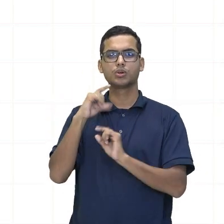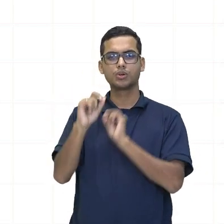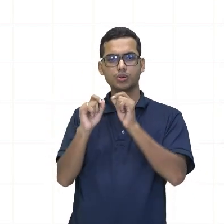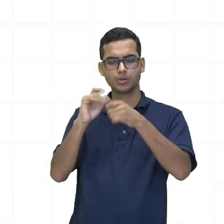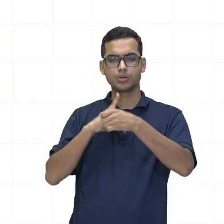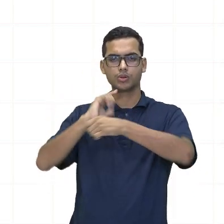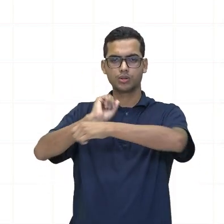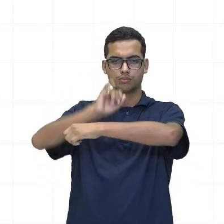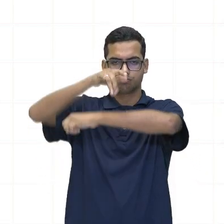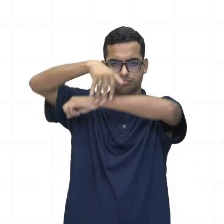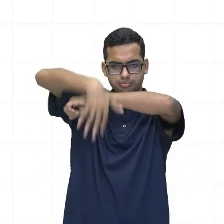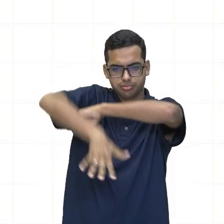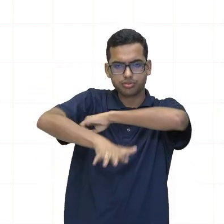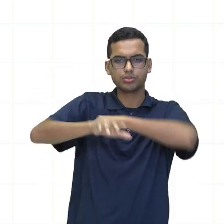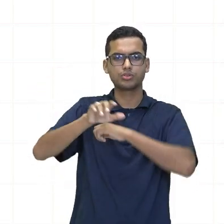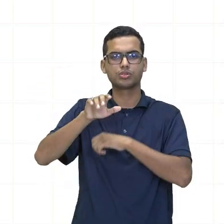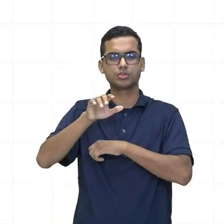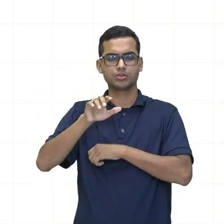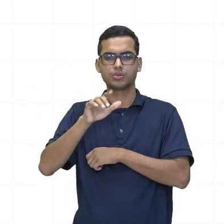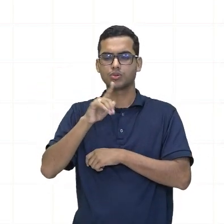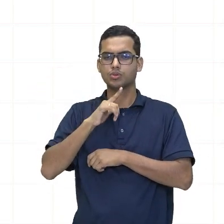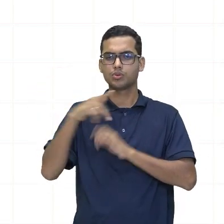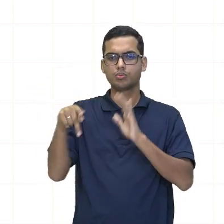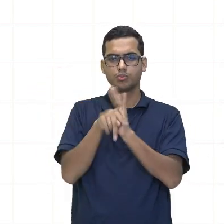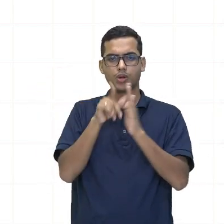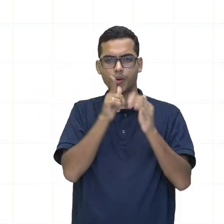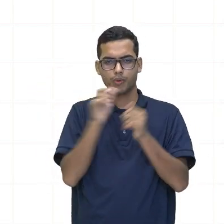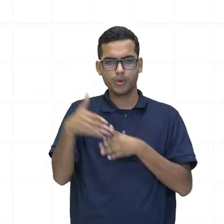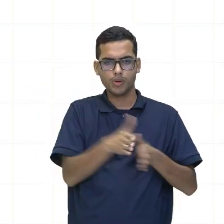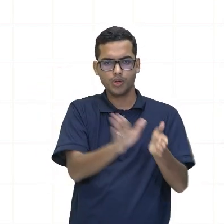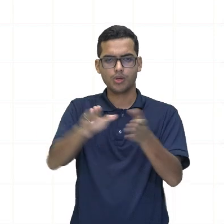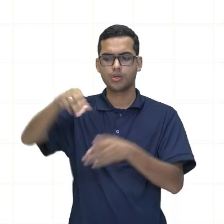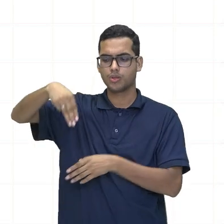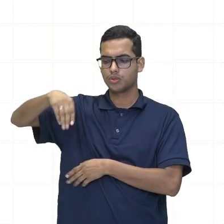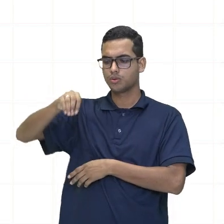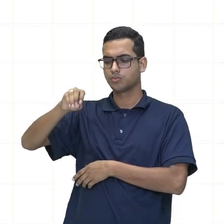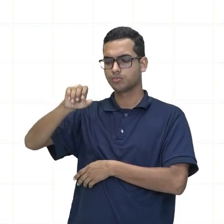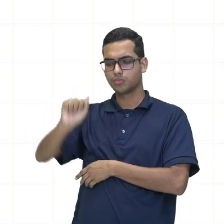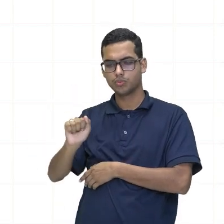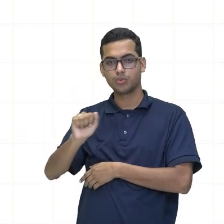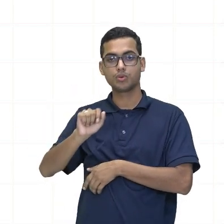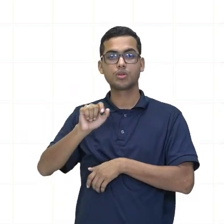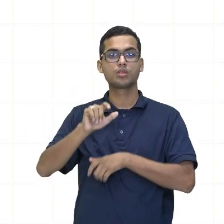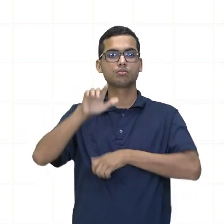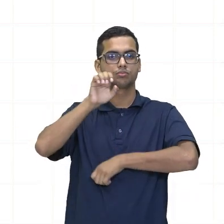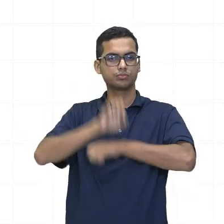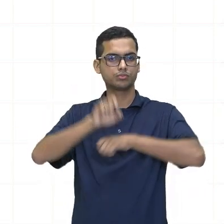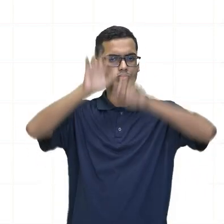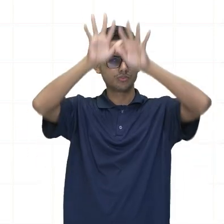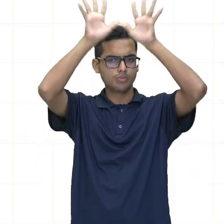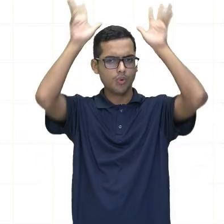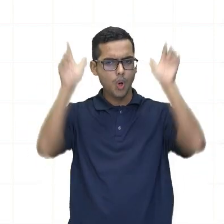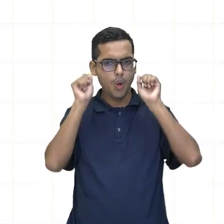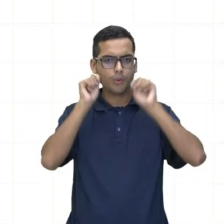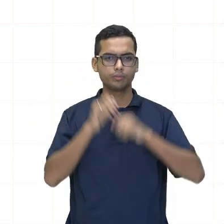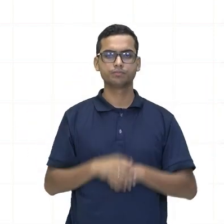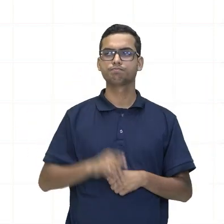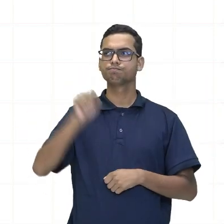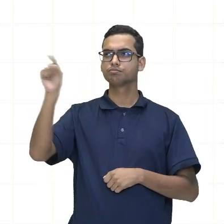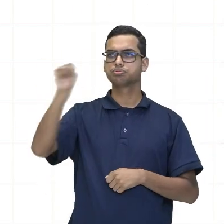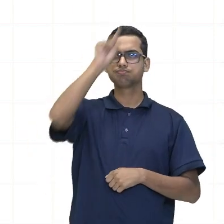nascente do rio Moa, lá no Acre, certo? Então, esses são os pontos mais distantes